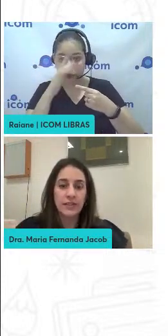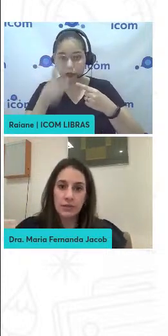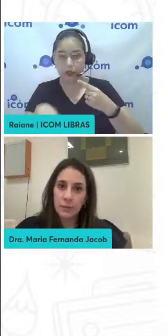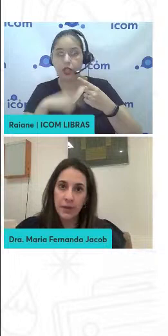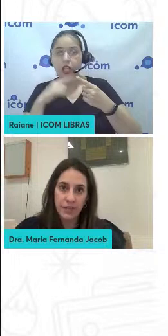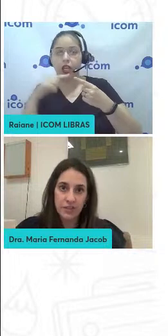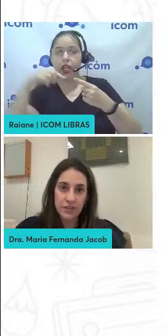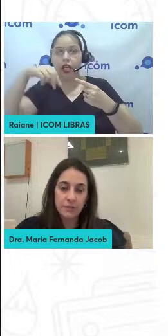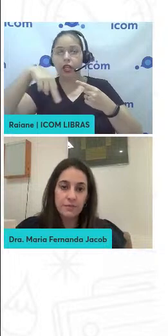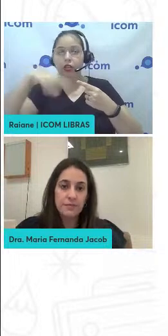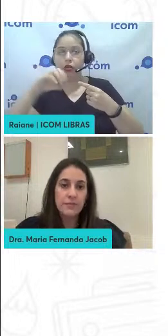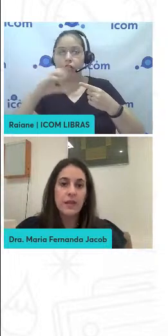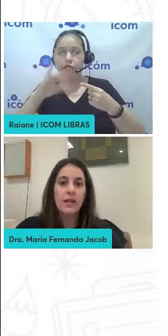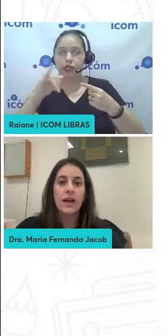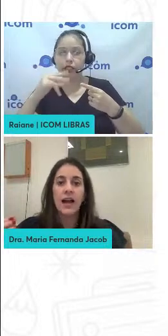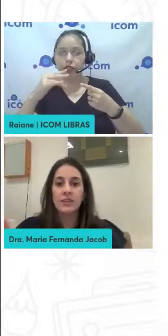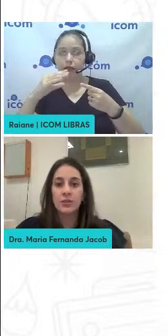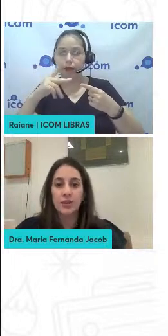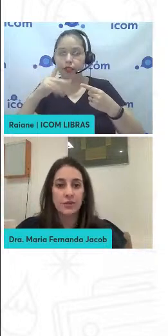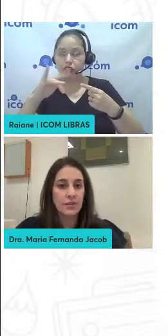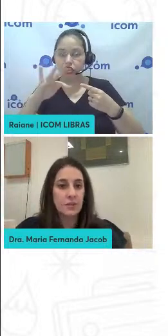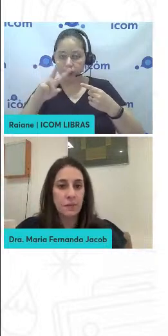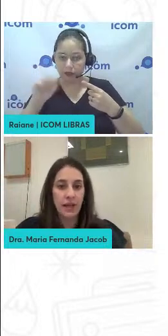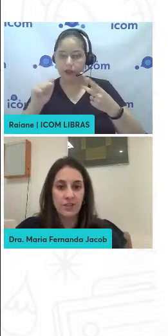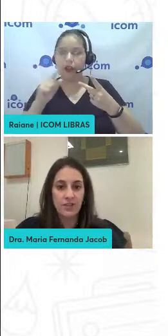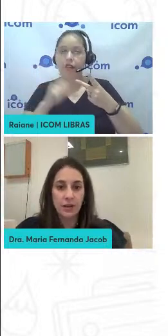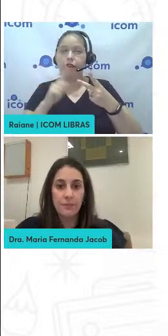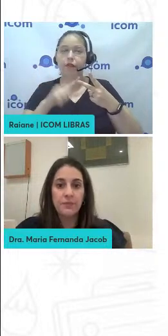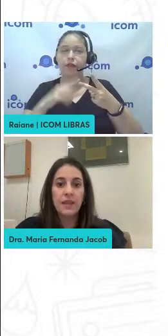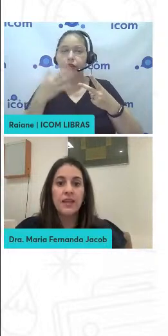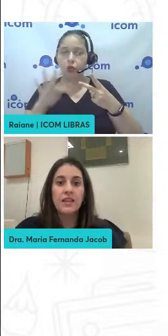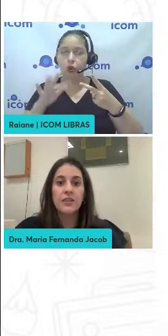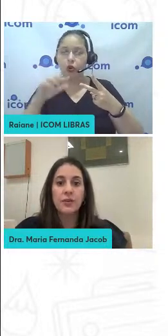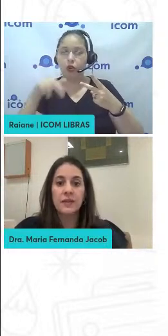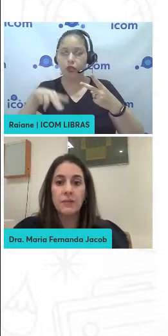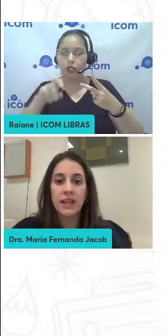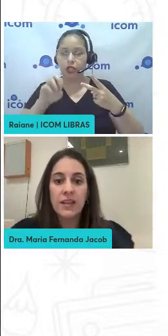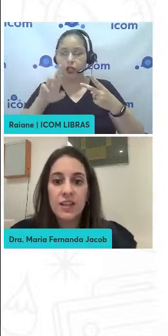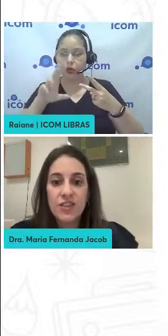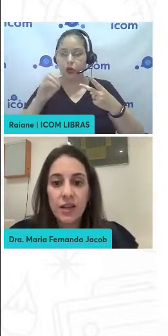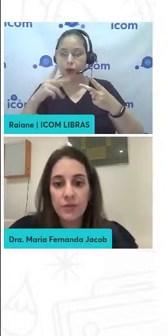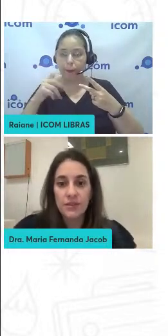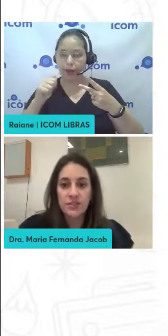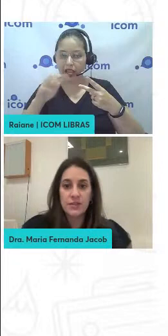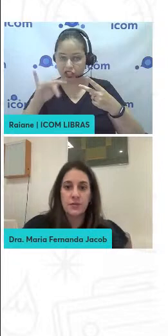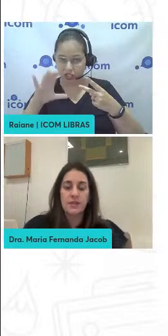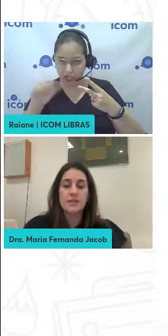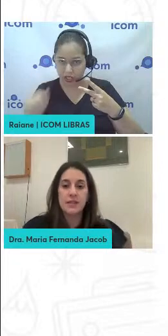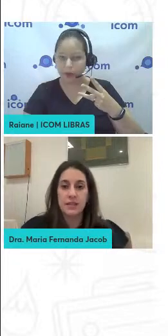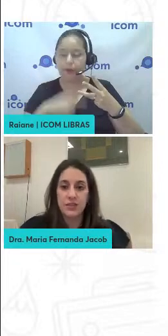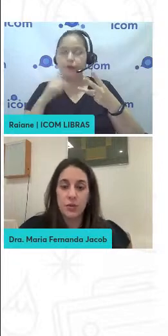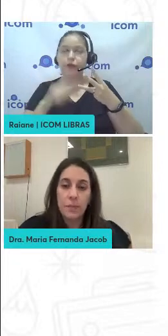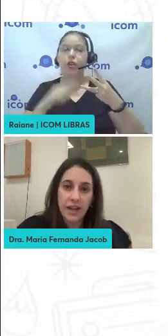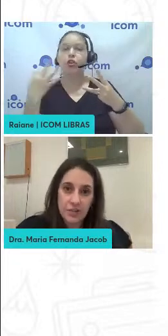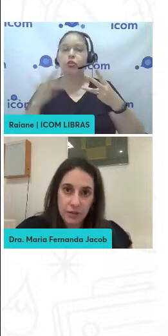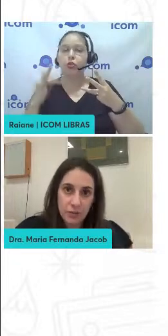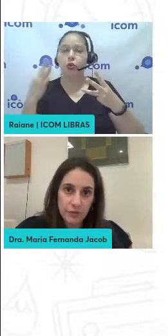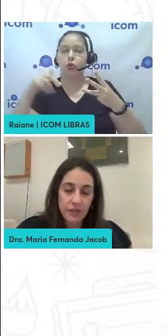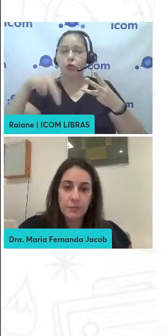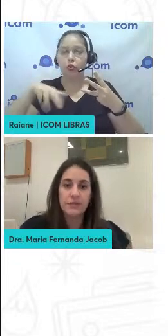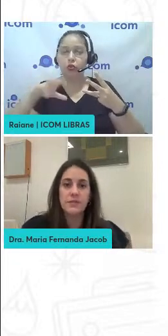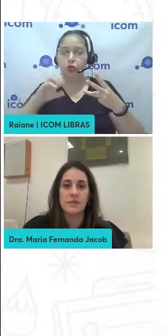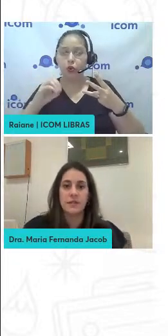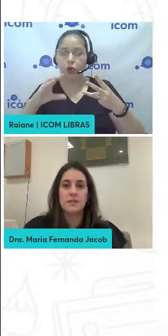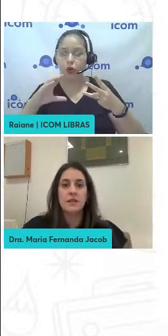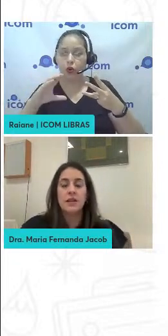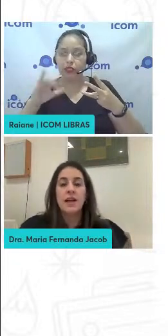dor neuropática, a dor nociplástica e a dor também de causa desconhecida, idiopática, como eu